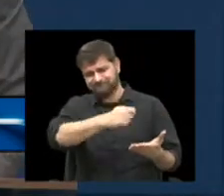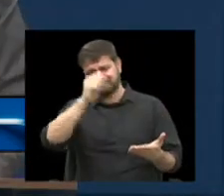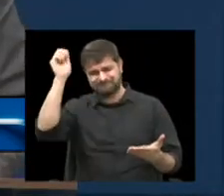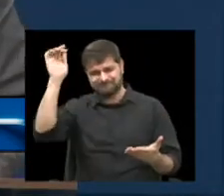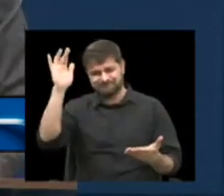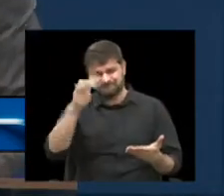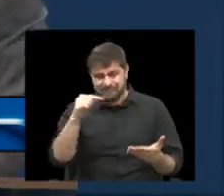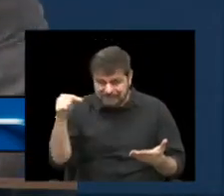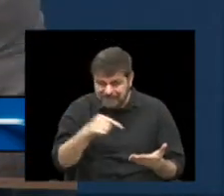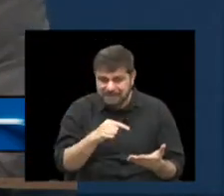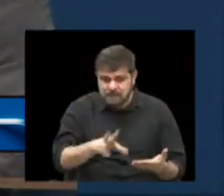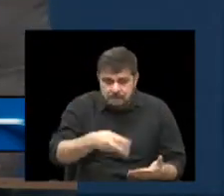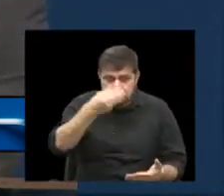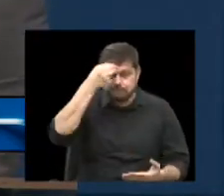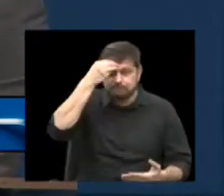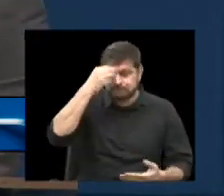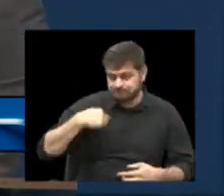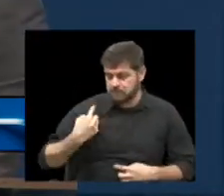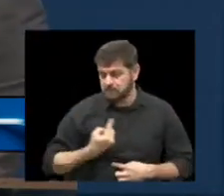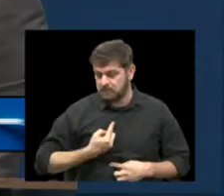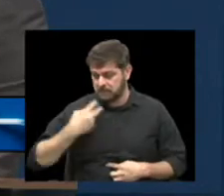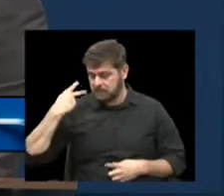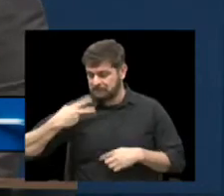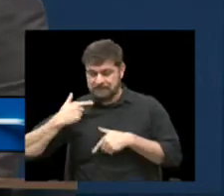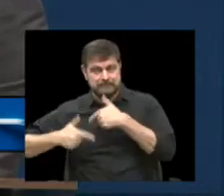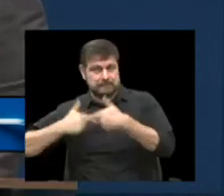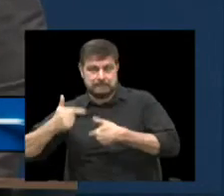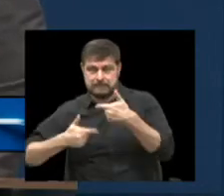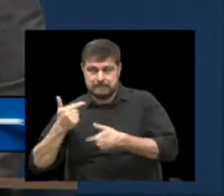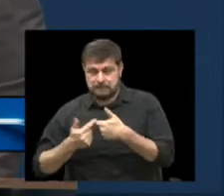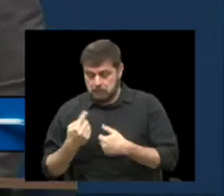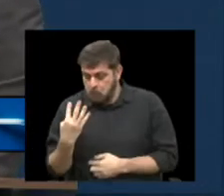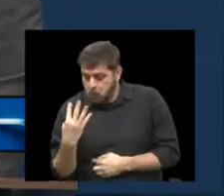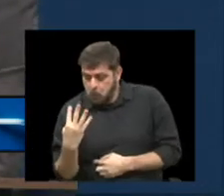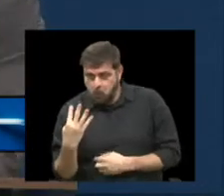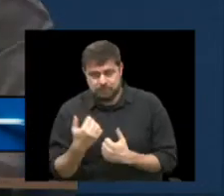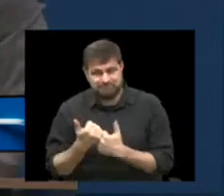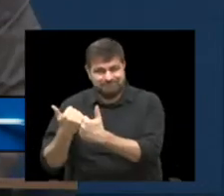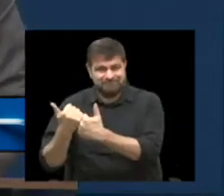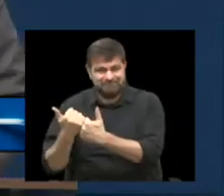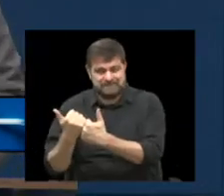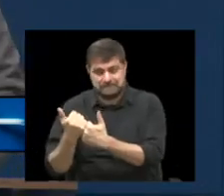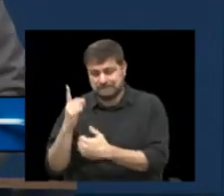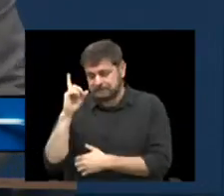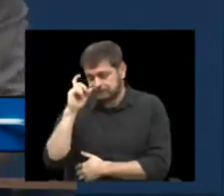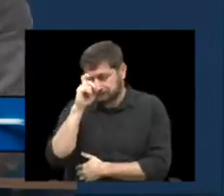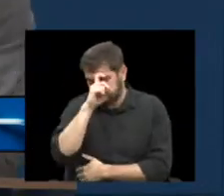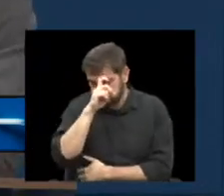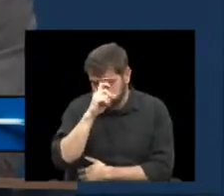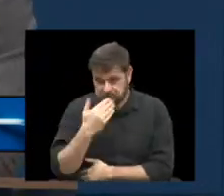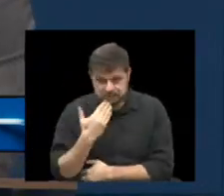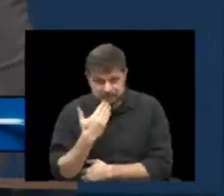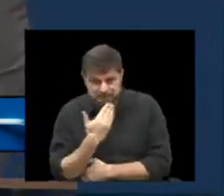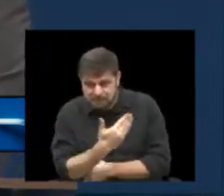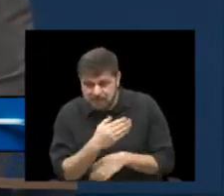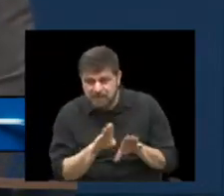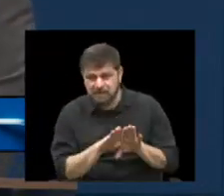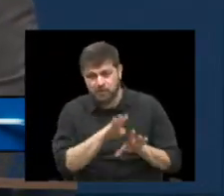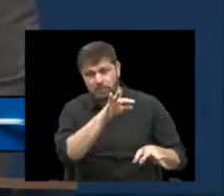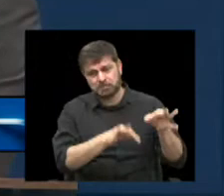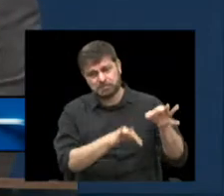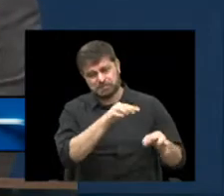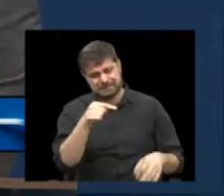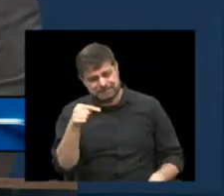eles entendam da nossa dificuldade em fazer o trabalho aqui. Peço também que os juízes entendam do nosso